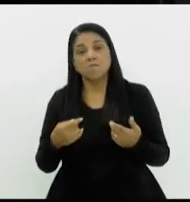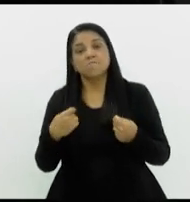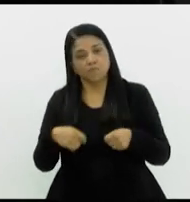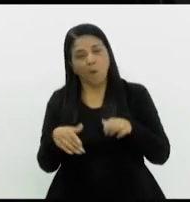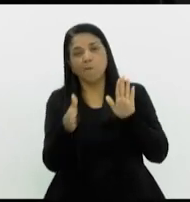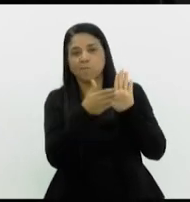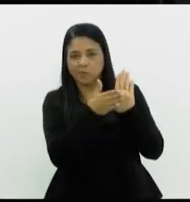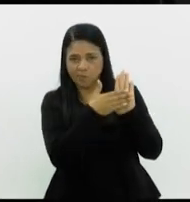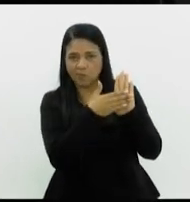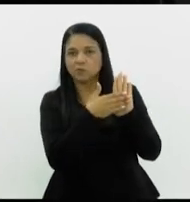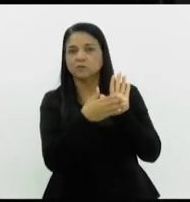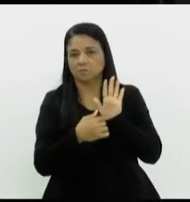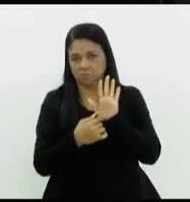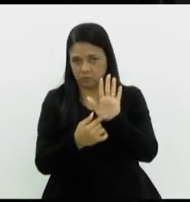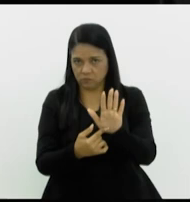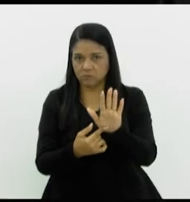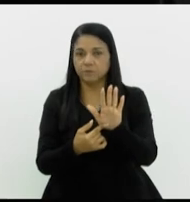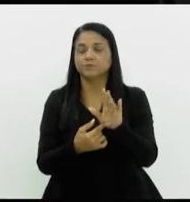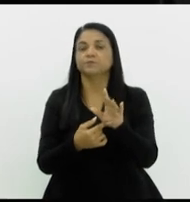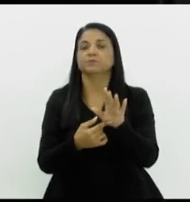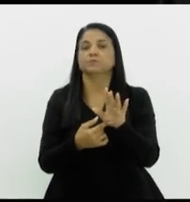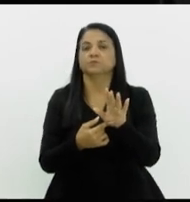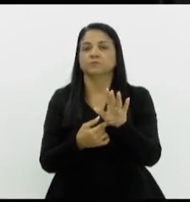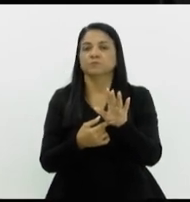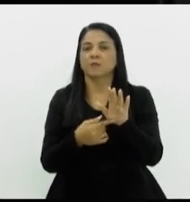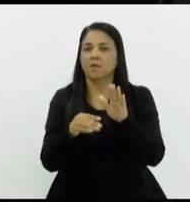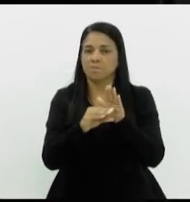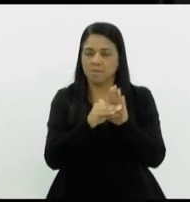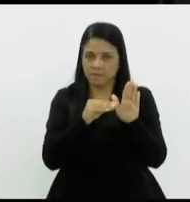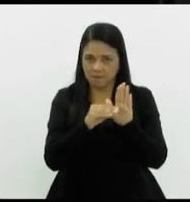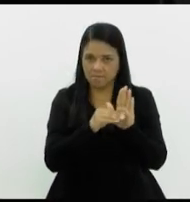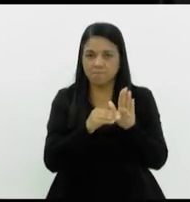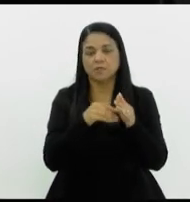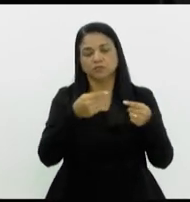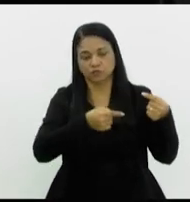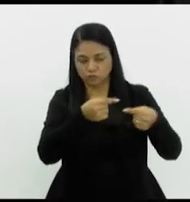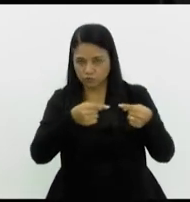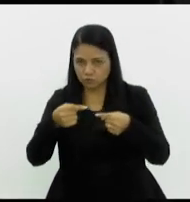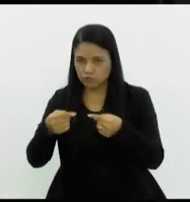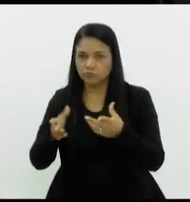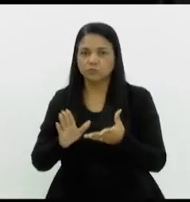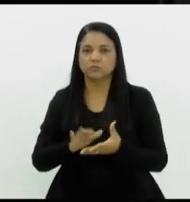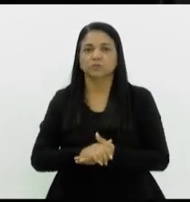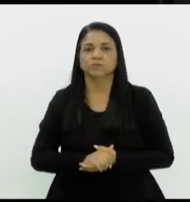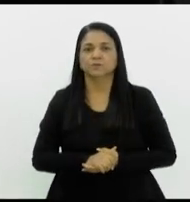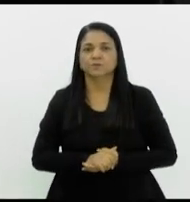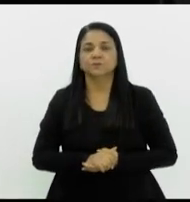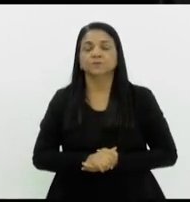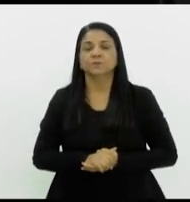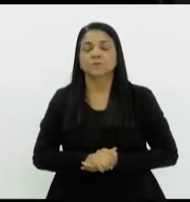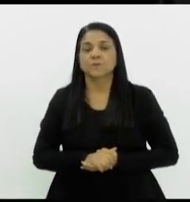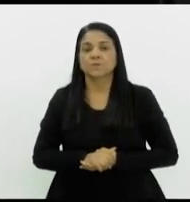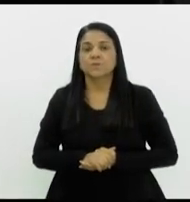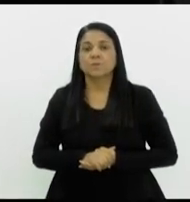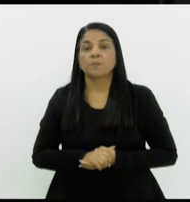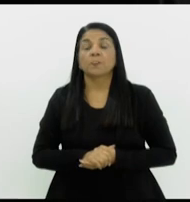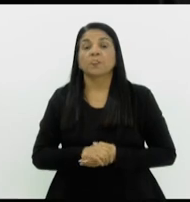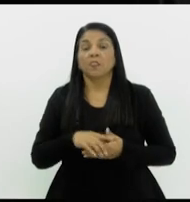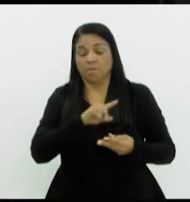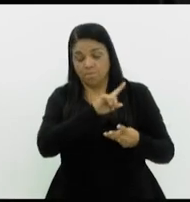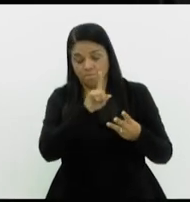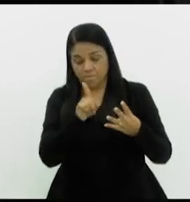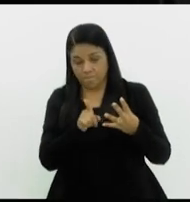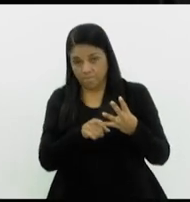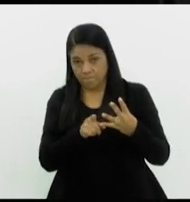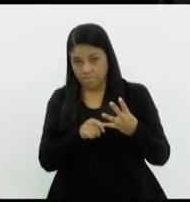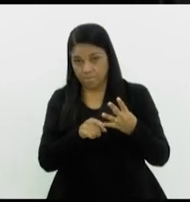proposta para que seja bem discutida. E também ressaltar que